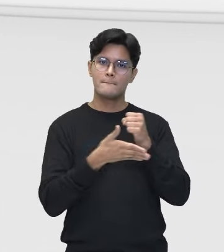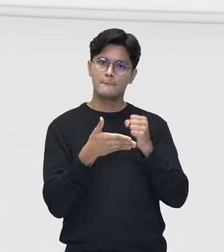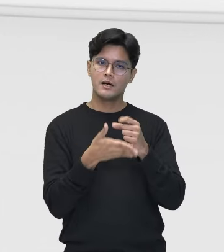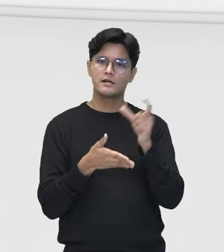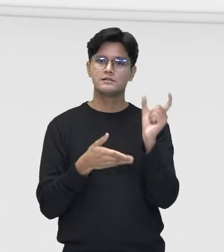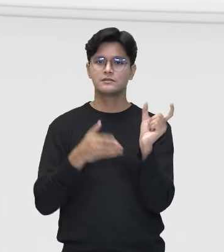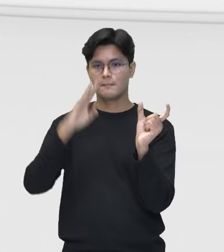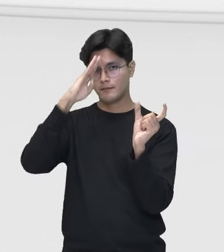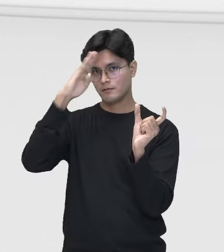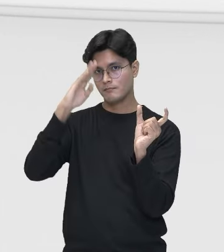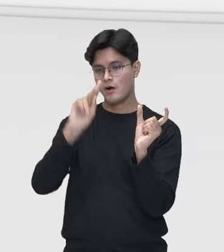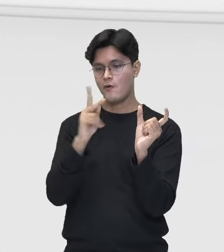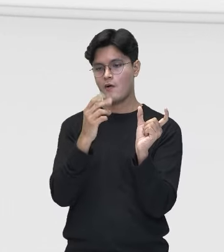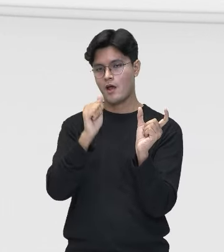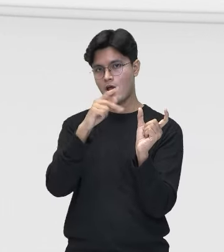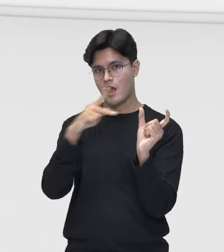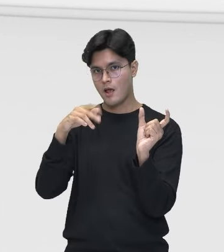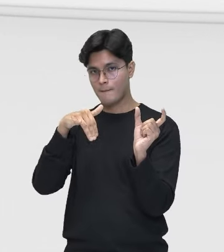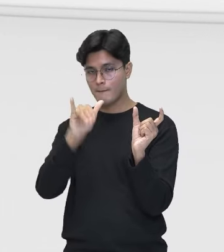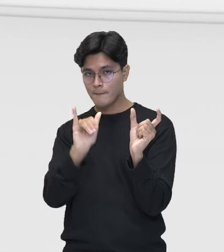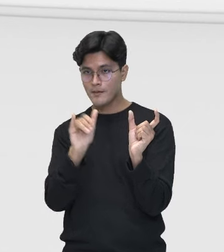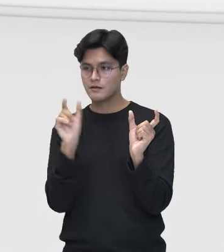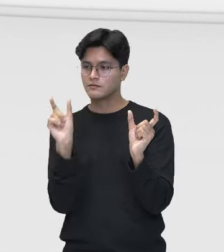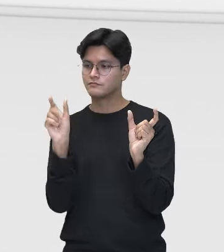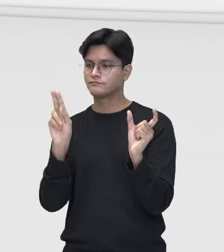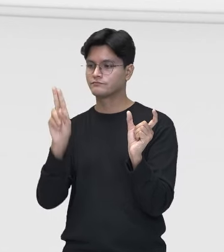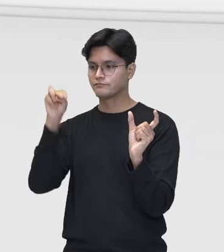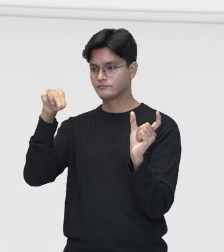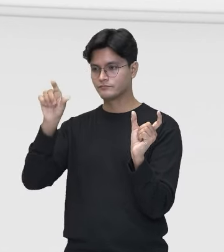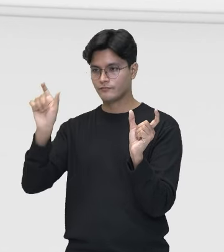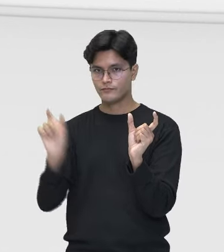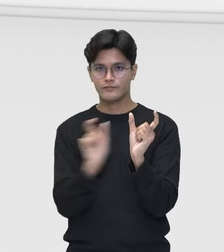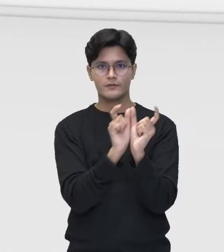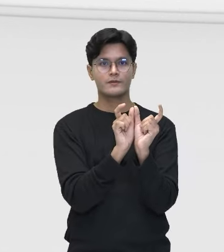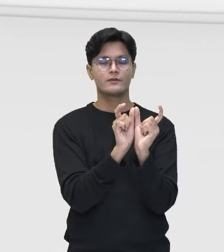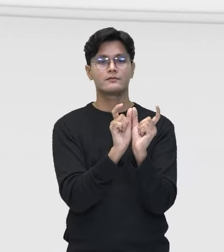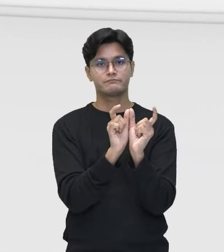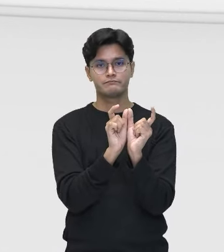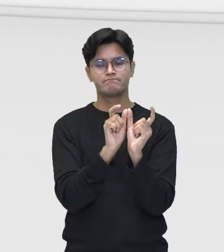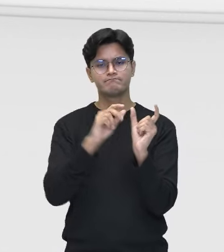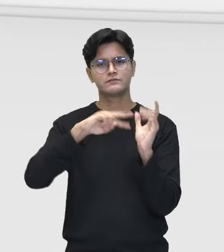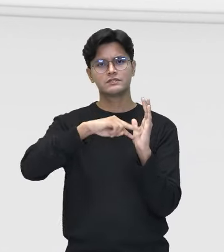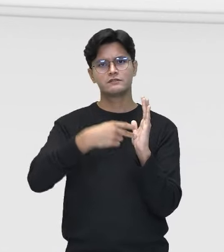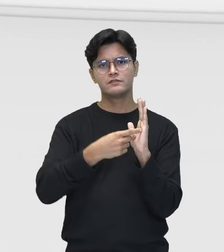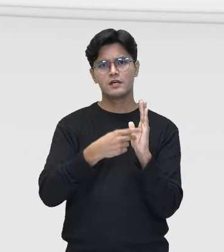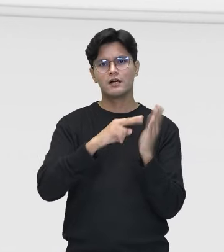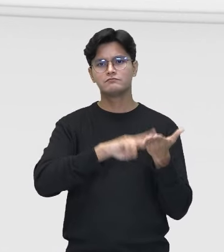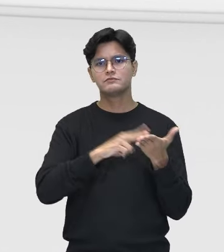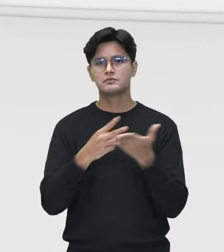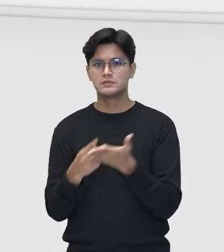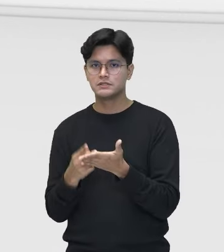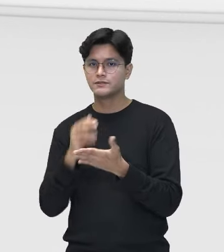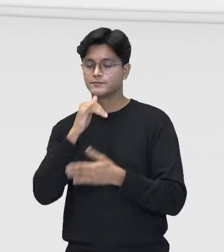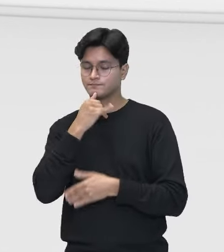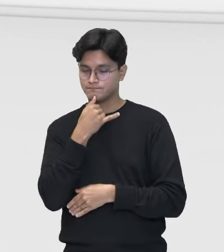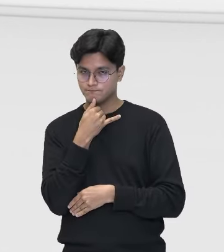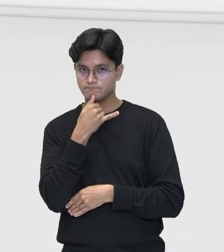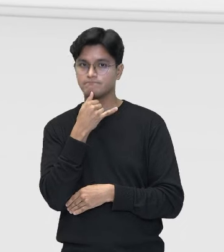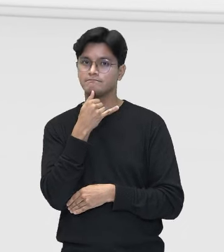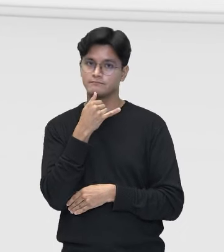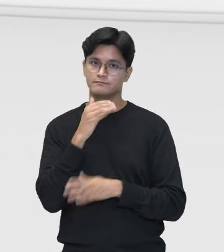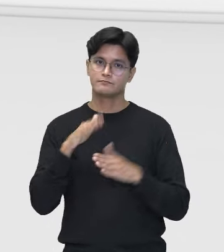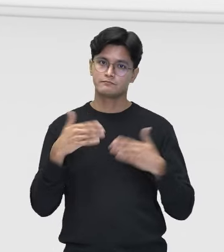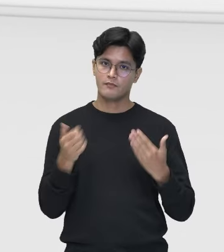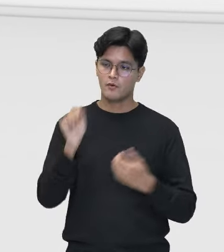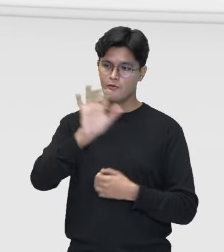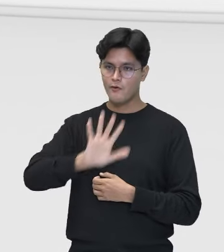eu coloquei o an na frente, já ficou o oposto, ó, ficou infeliz, ou seja, triste. Como a gente observa aqui na